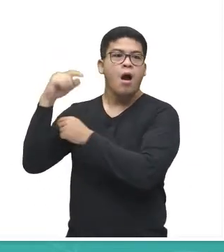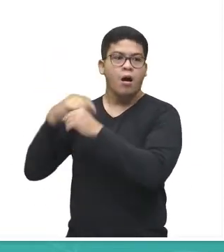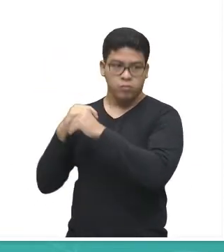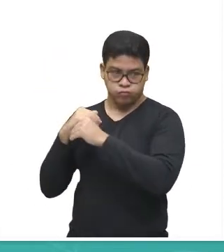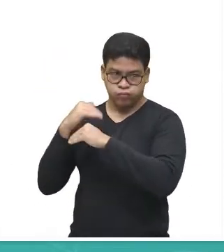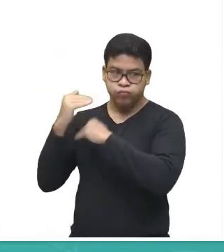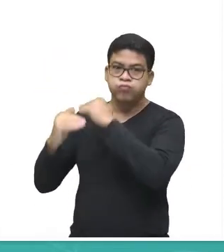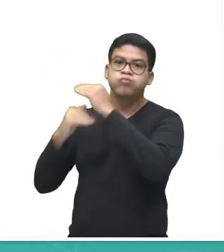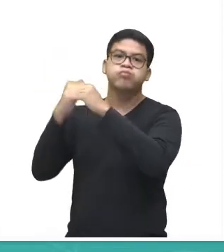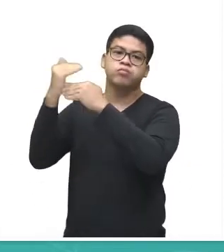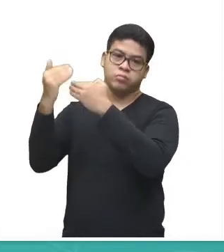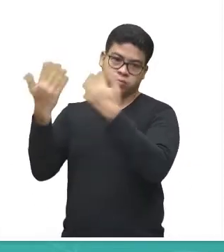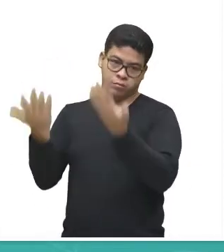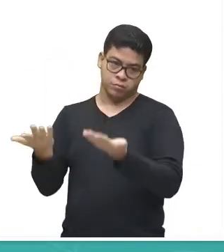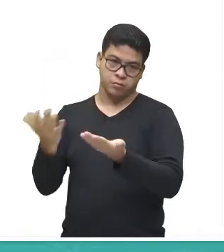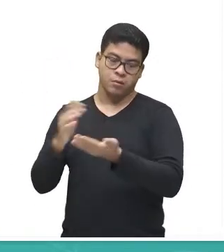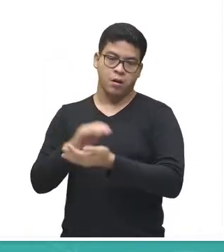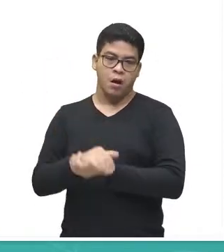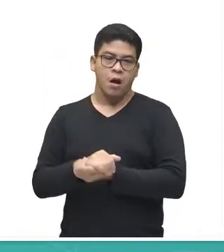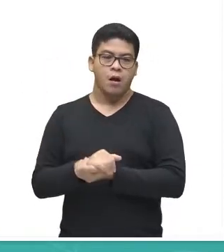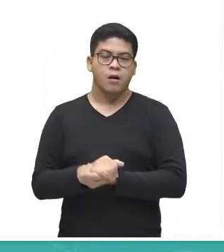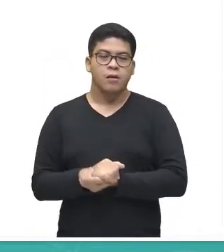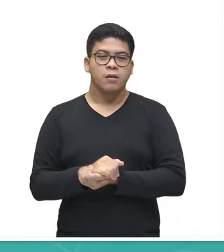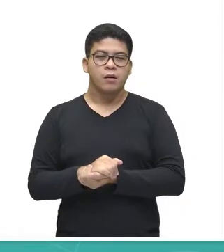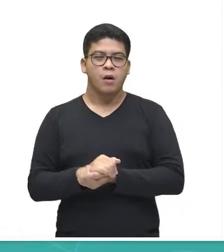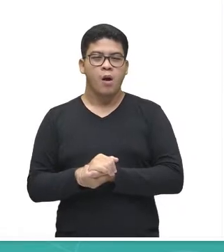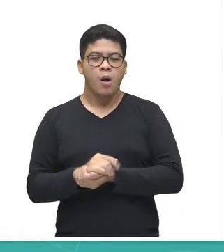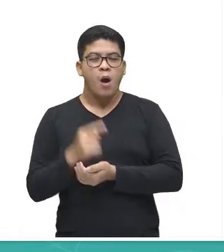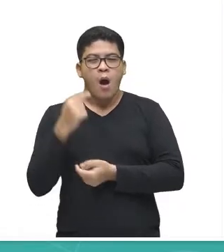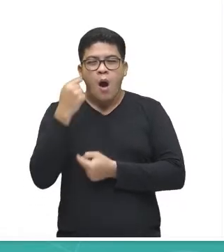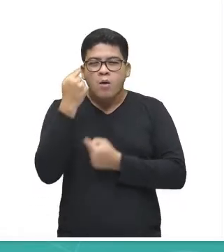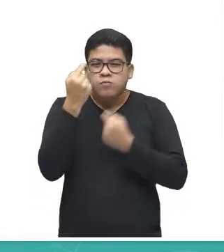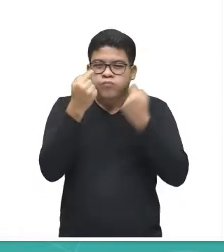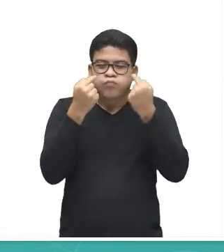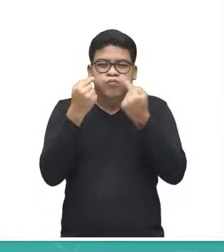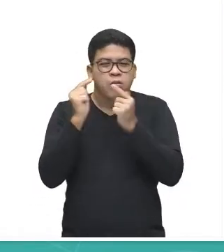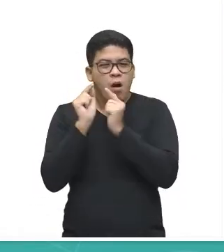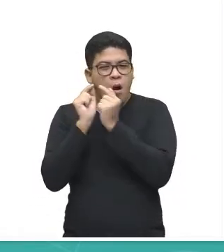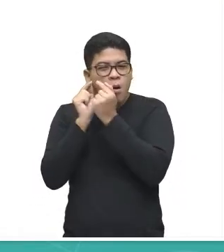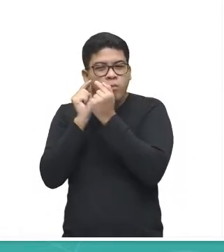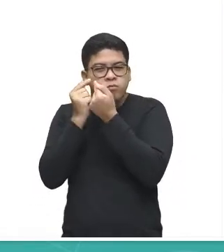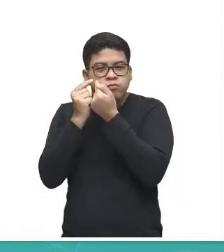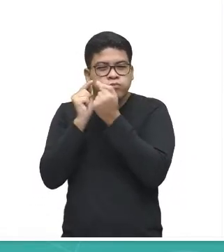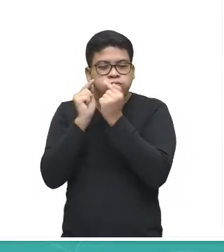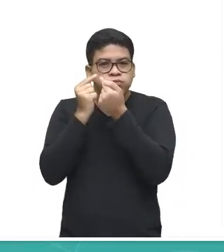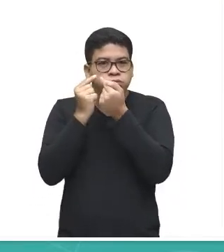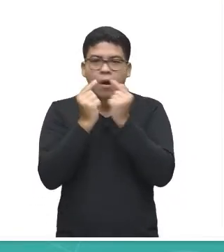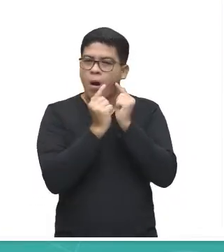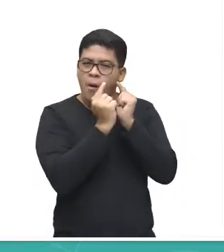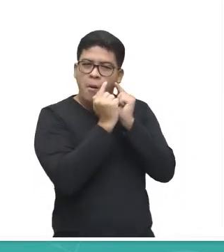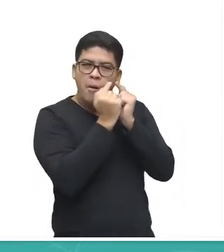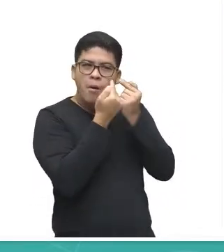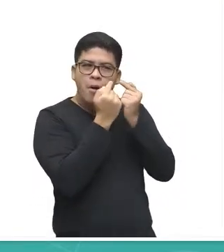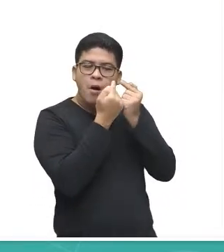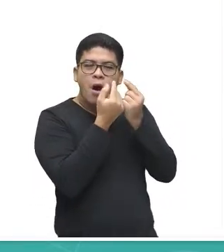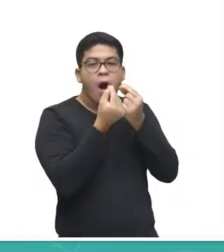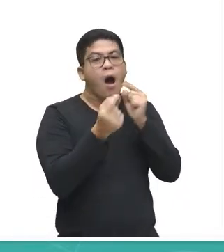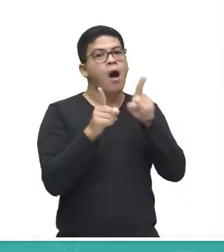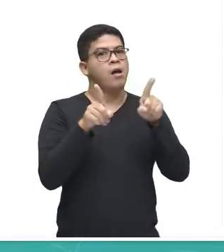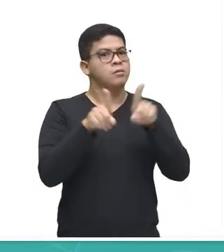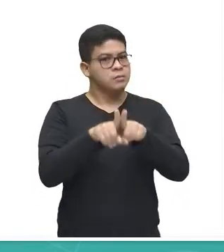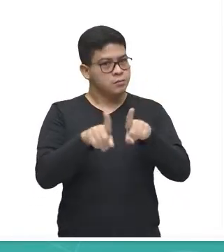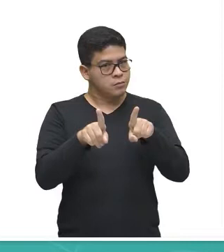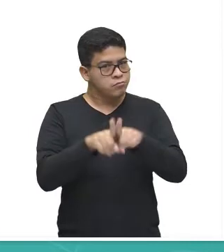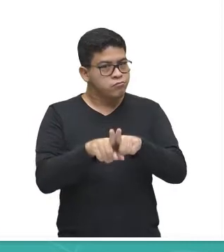também. Os meninos, eles começam a ganhar mais massa muscular, né? O aparecimento da